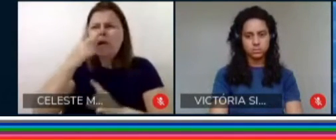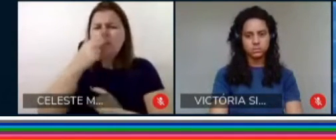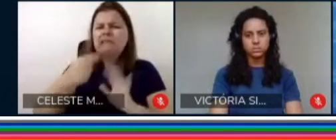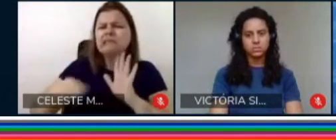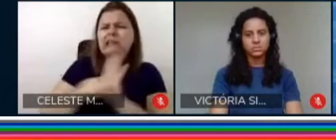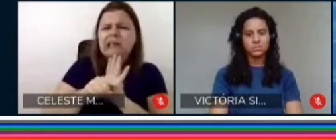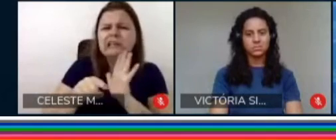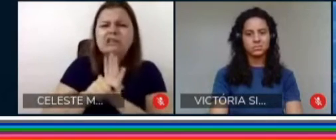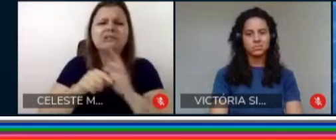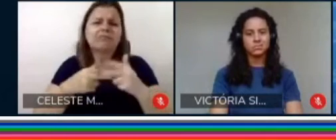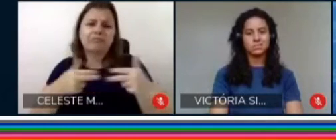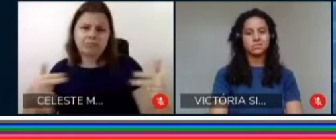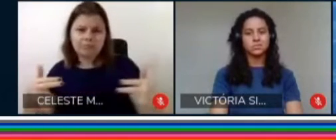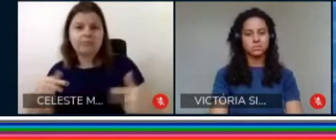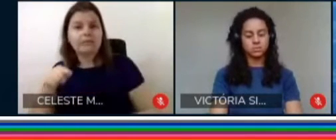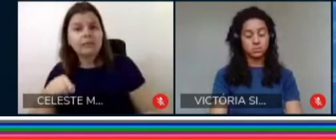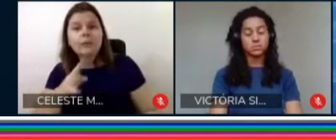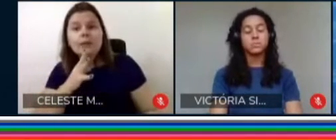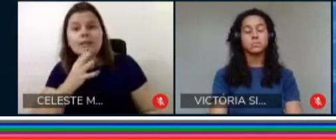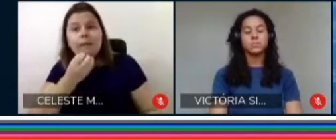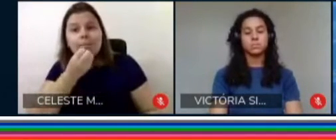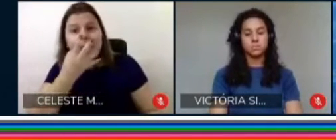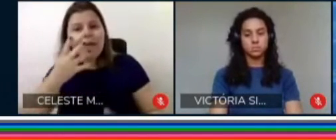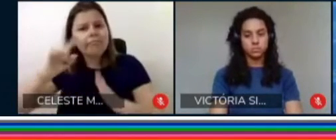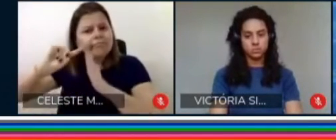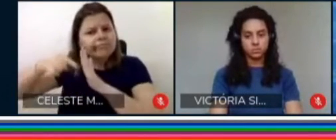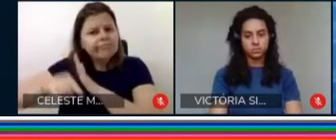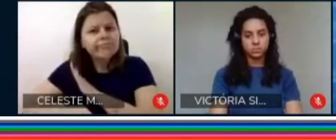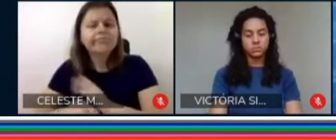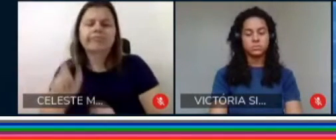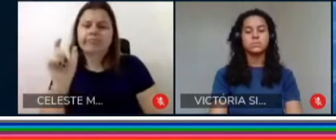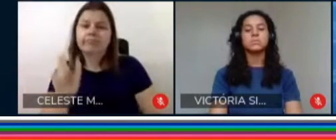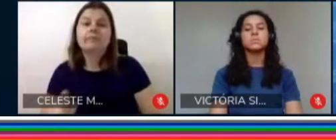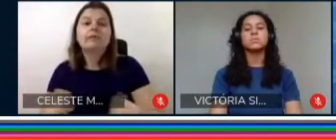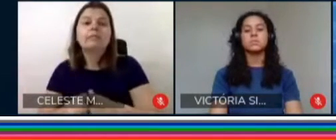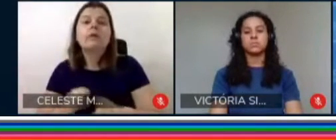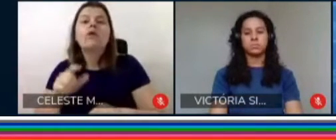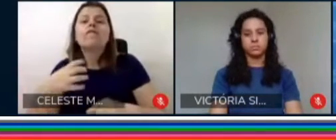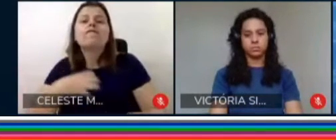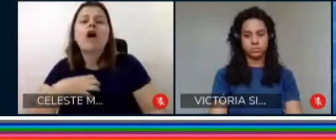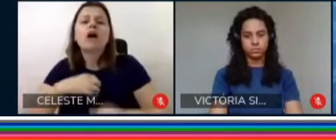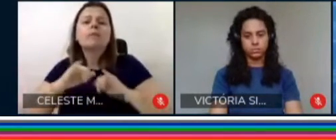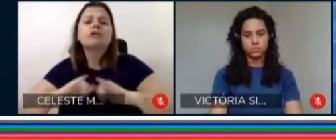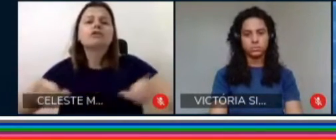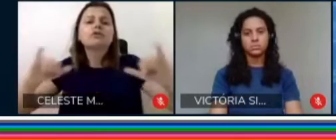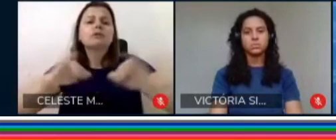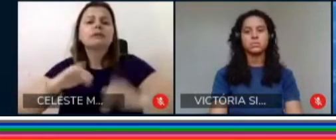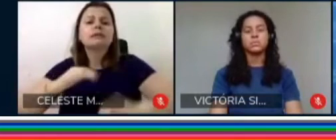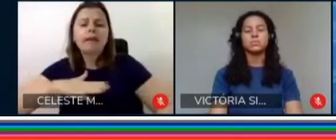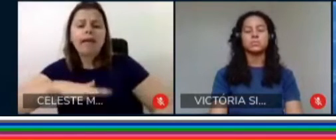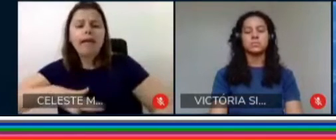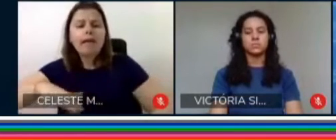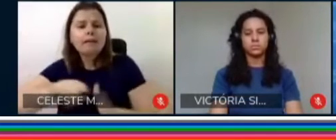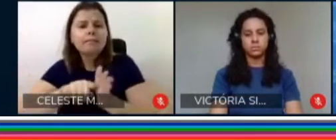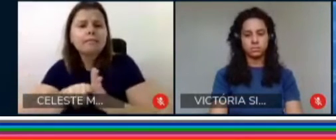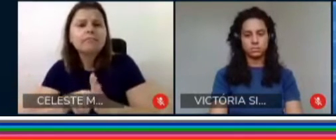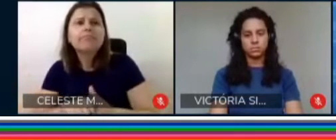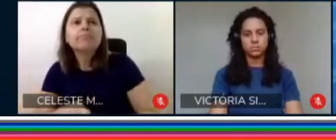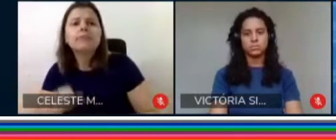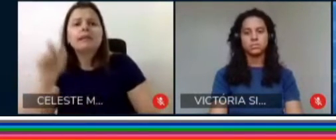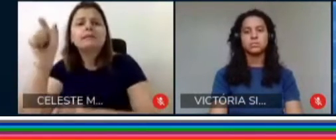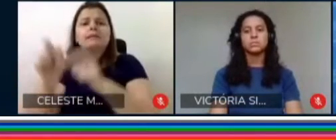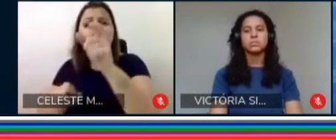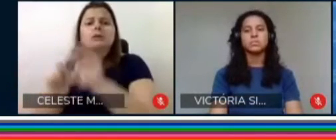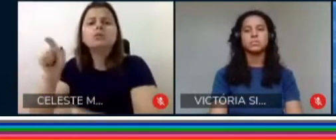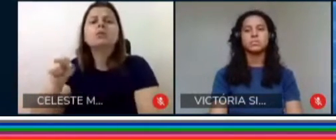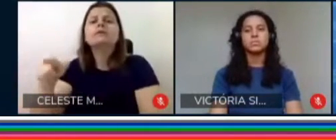a terminologia. Conhecer os meios de divulgação da minha área de pesquisa, saber por onde os pesquisadores preferem comunicar